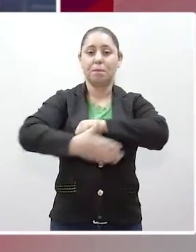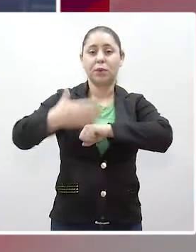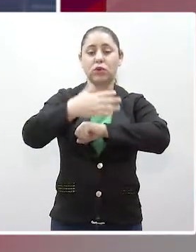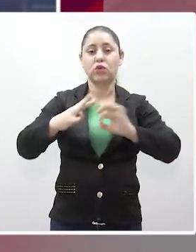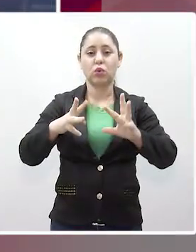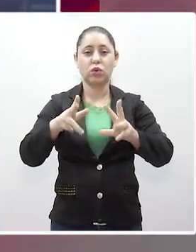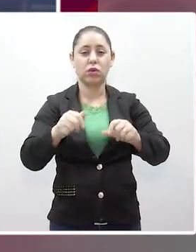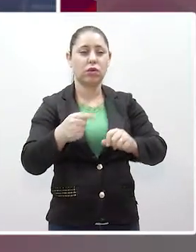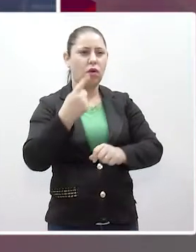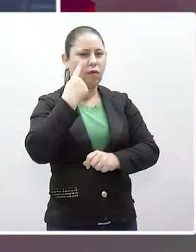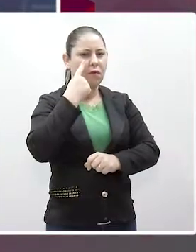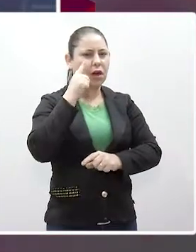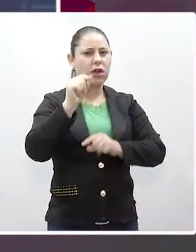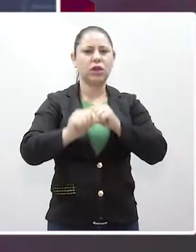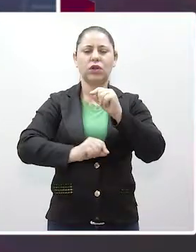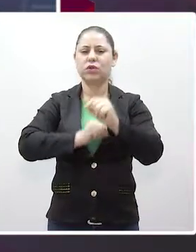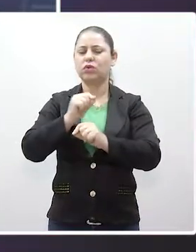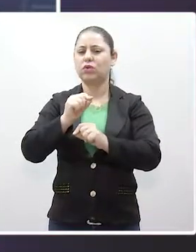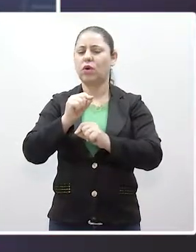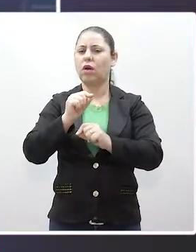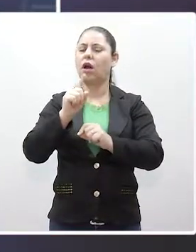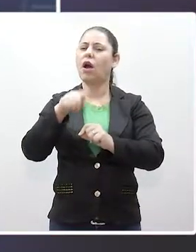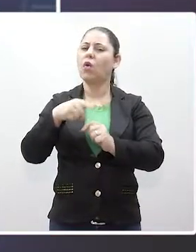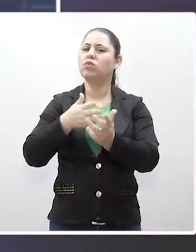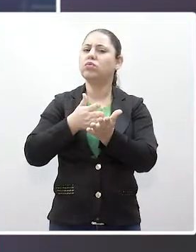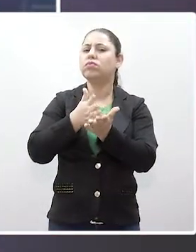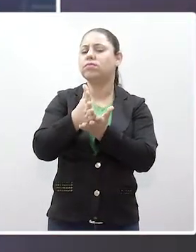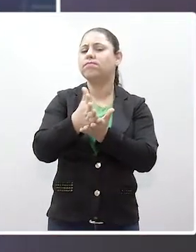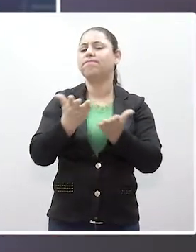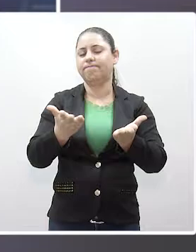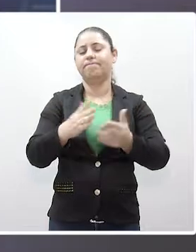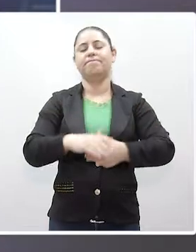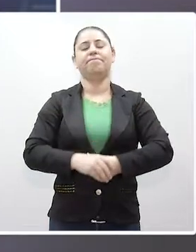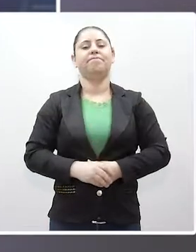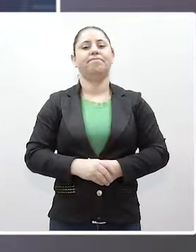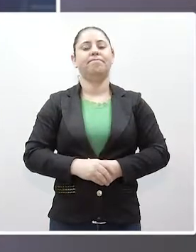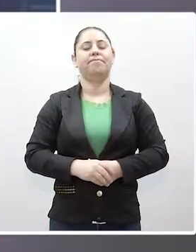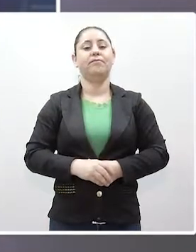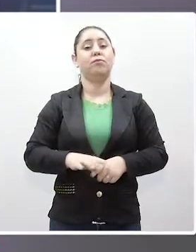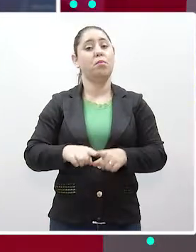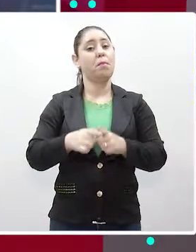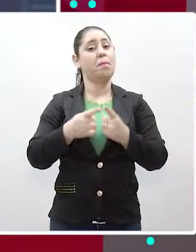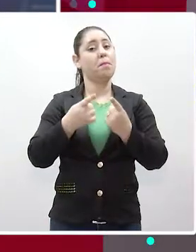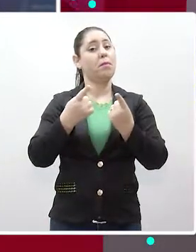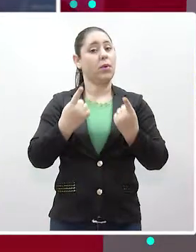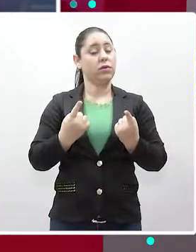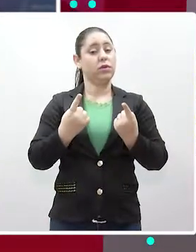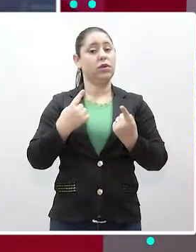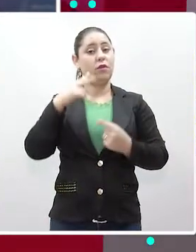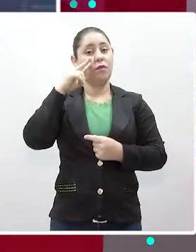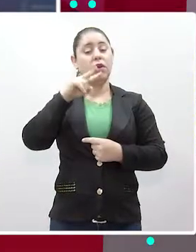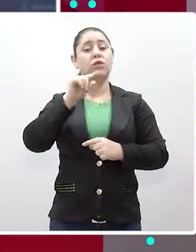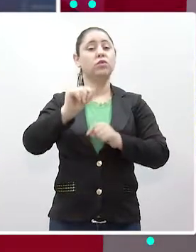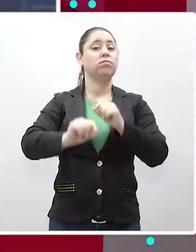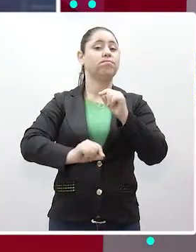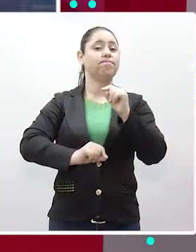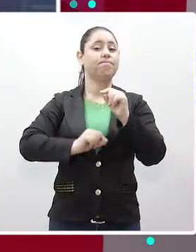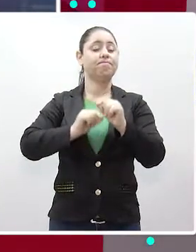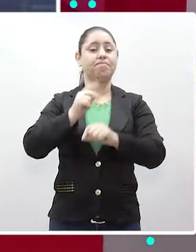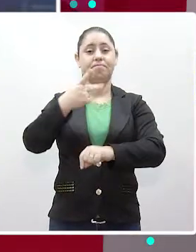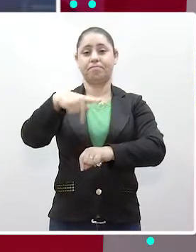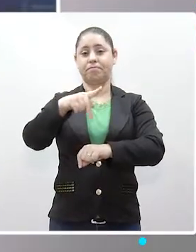proteção. E eu estou vendo até um certo caminho nesse sentido, né? Mas a gente está vendo que os